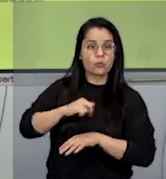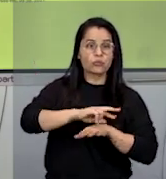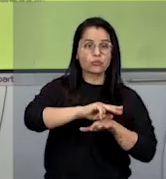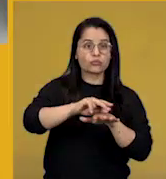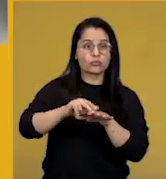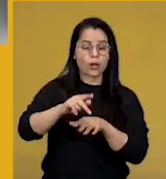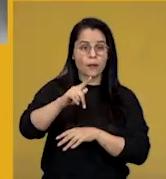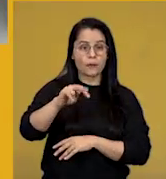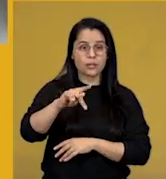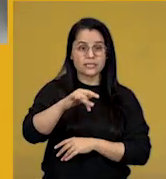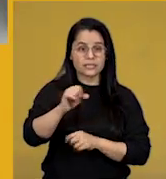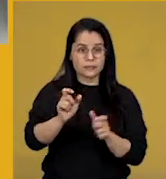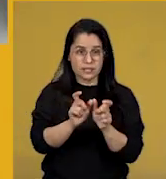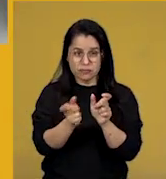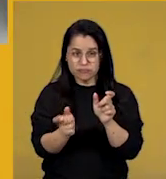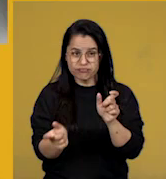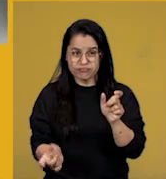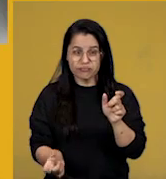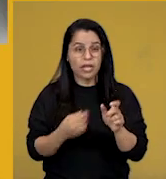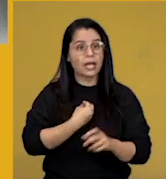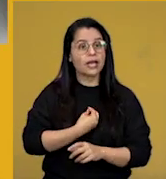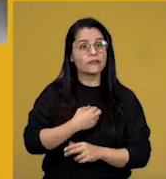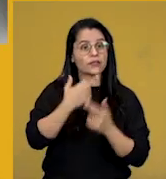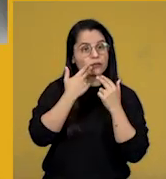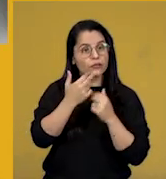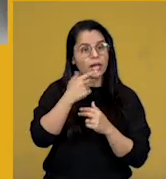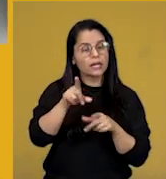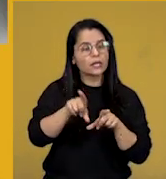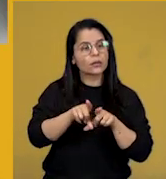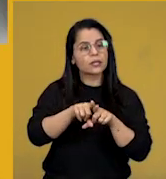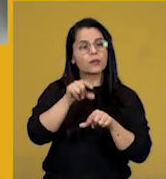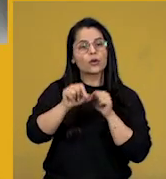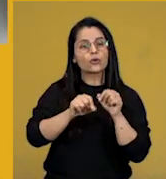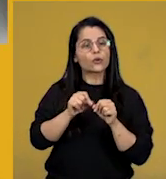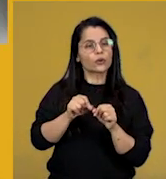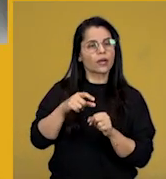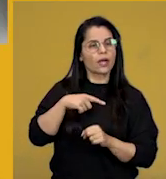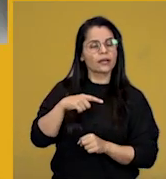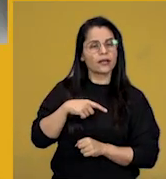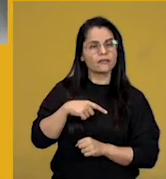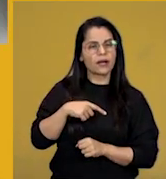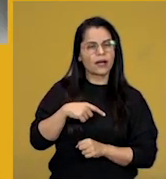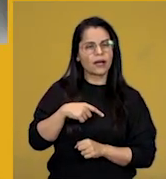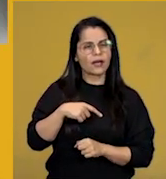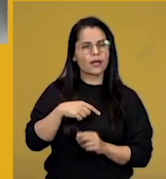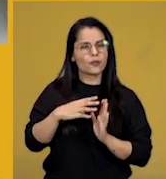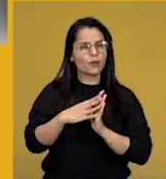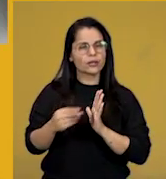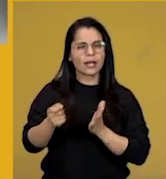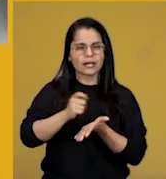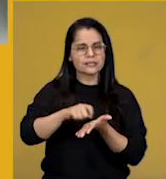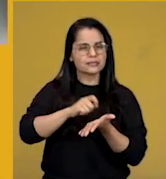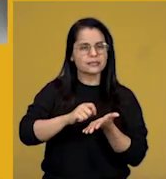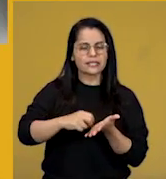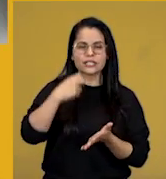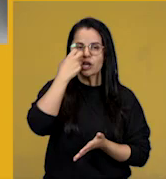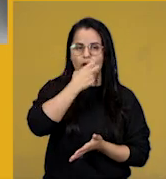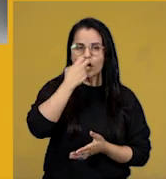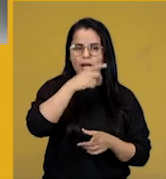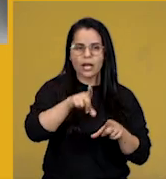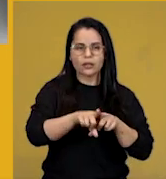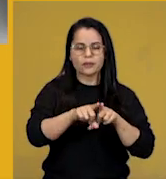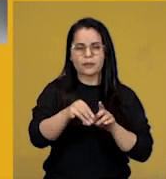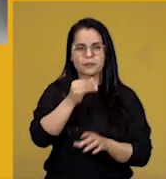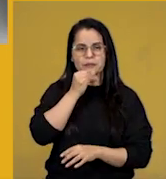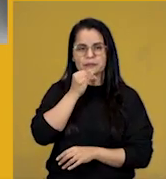um fenômeno tão vivo na língua e tão simultâneo que ela vai na modalidade escrita e oral. Por exemplo,